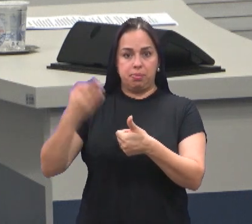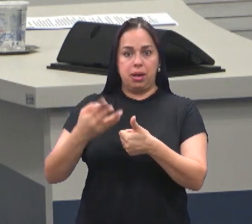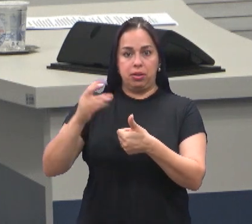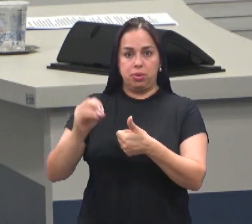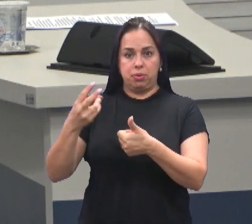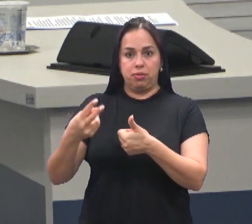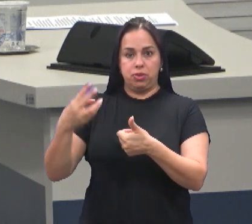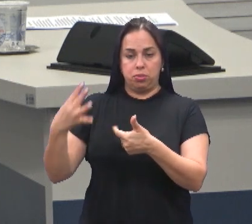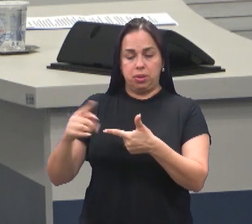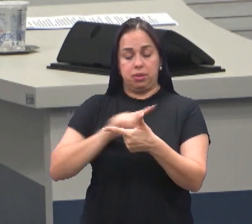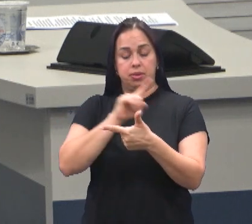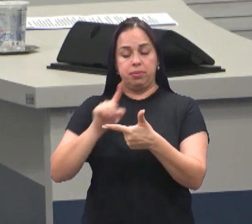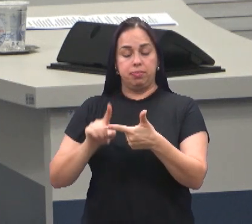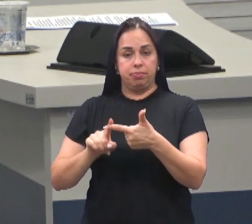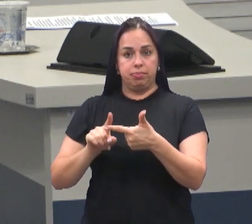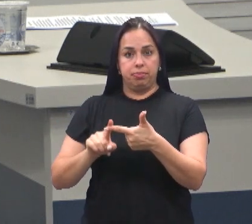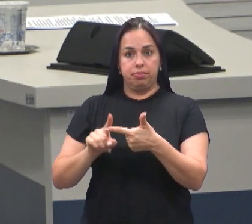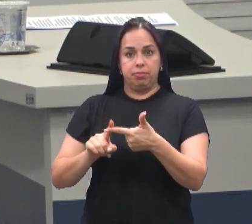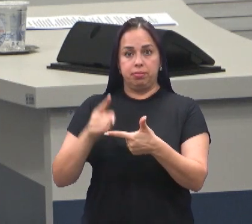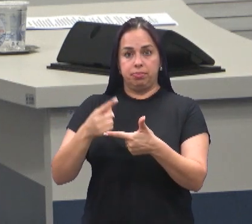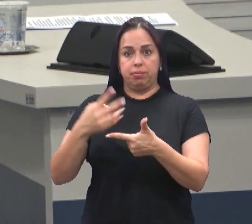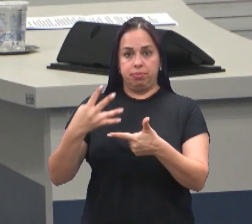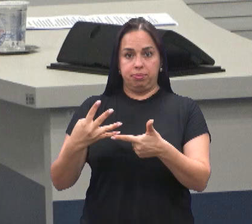903/2024, processo número